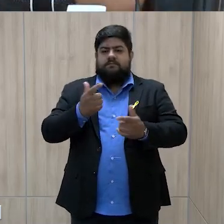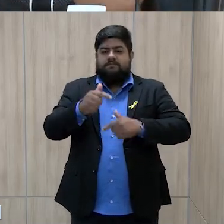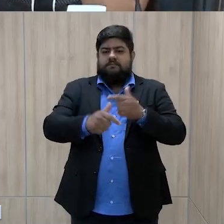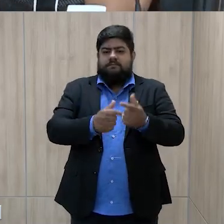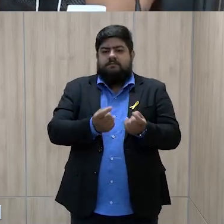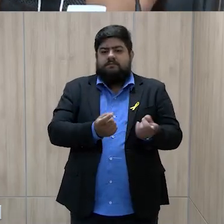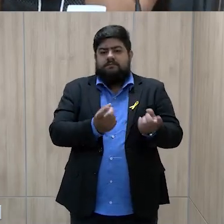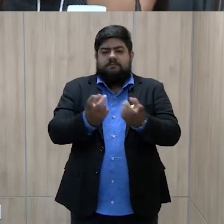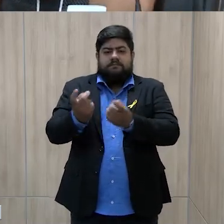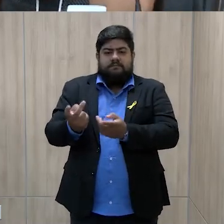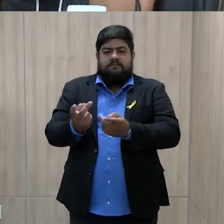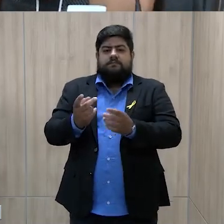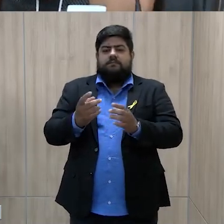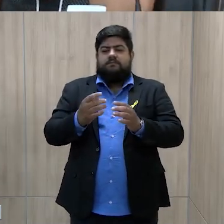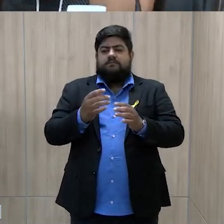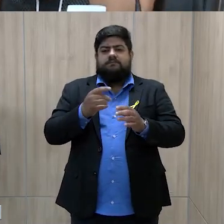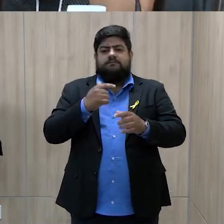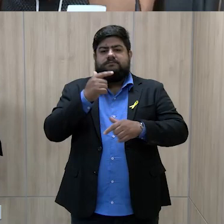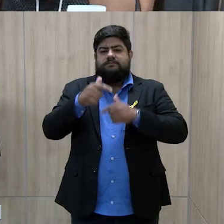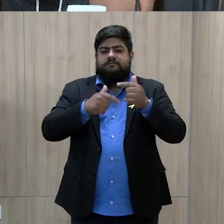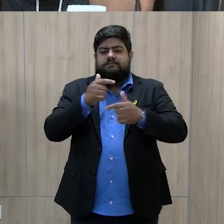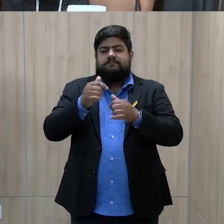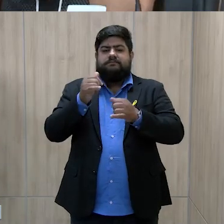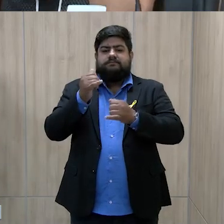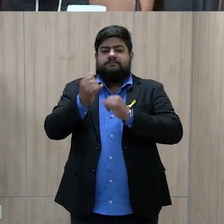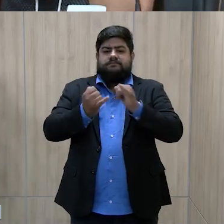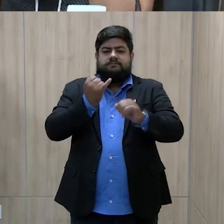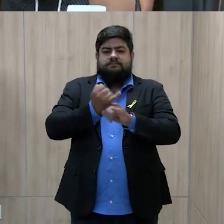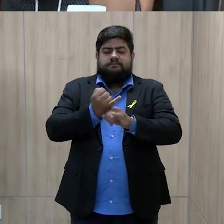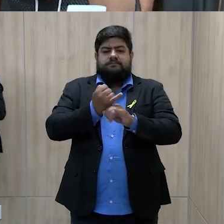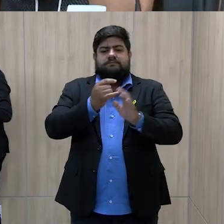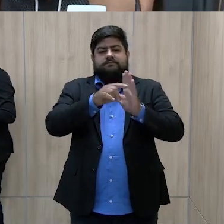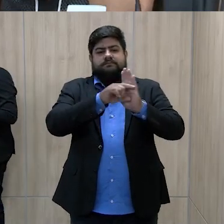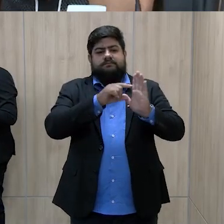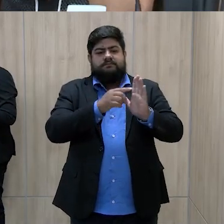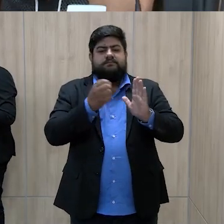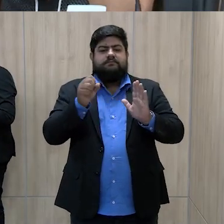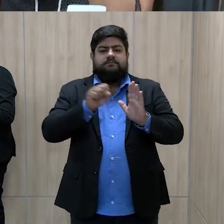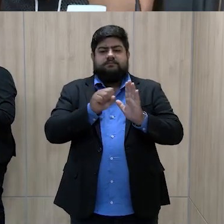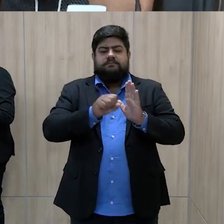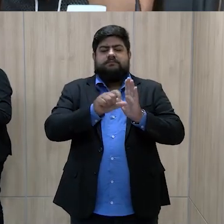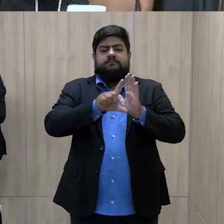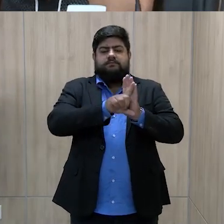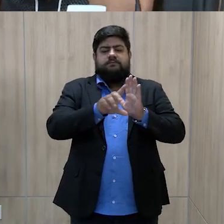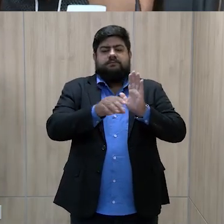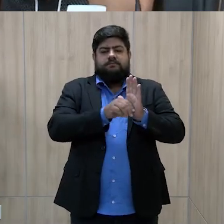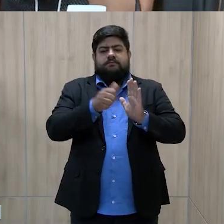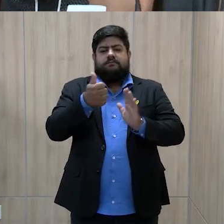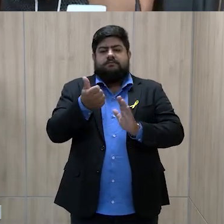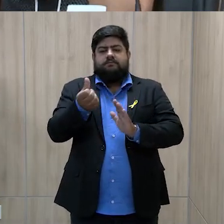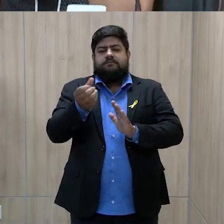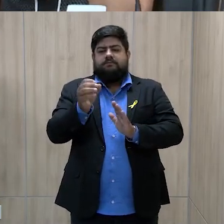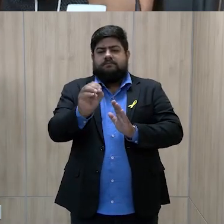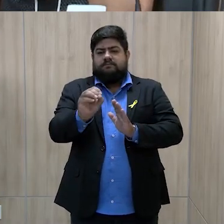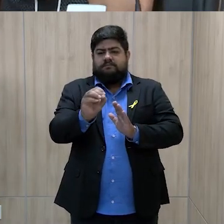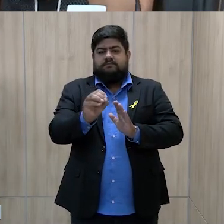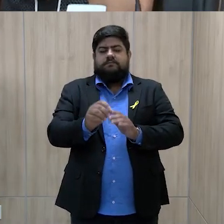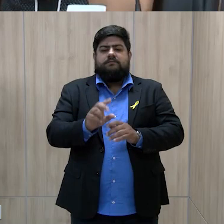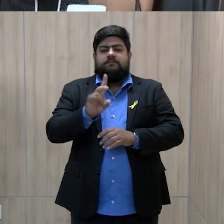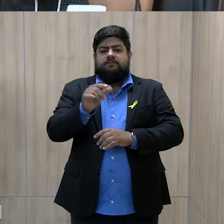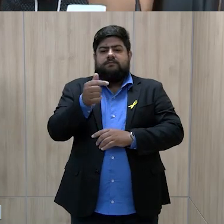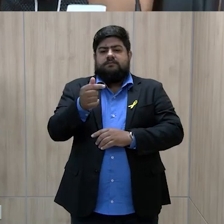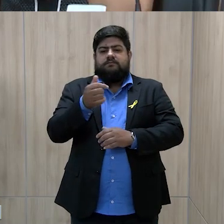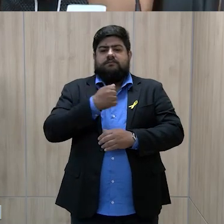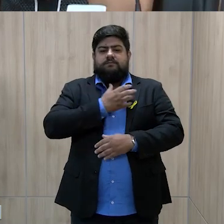comercial exclusivamente via internet com base no parágrafo 8º do artigo 3º da Lei Complementar Federal número